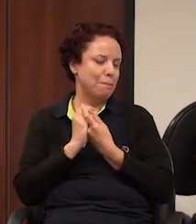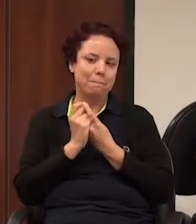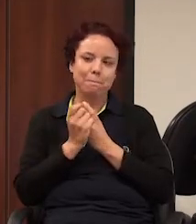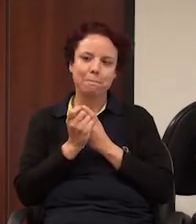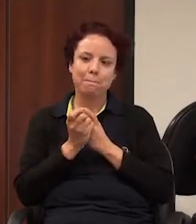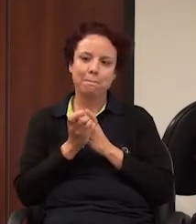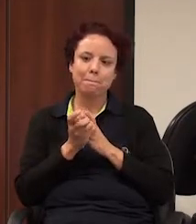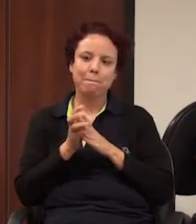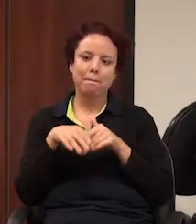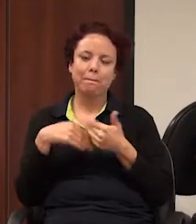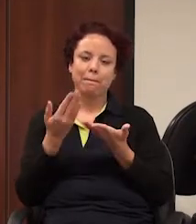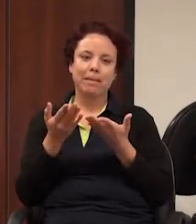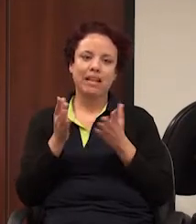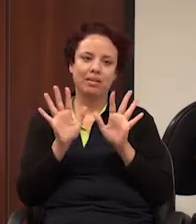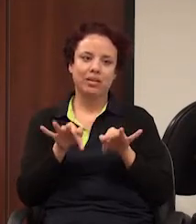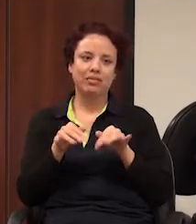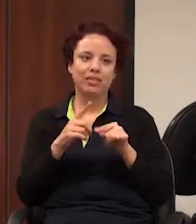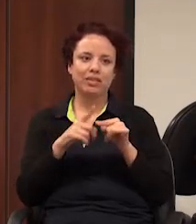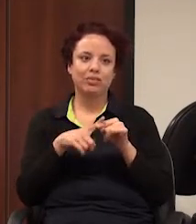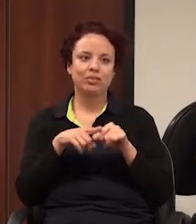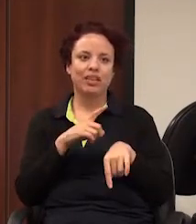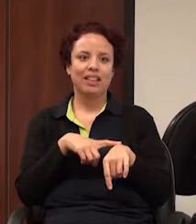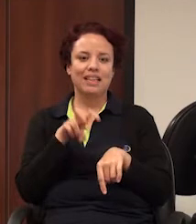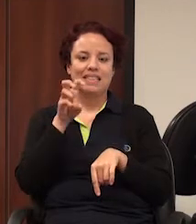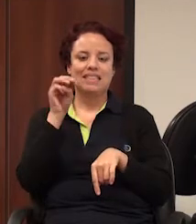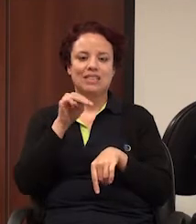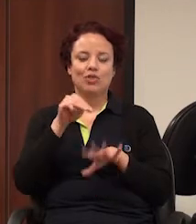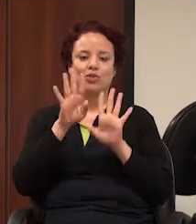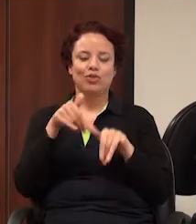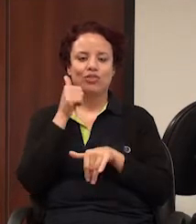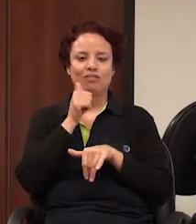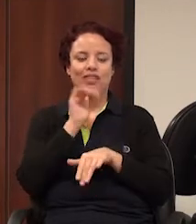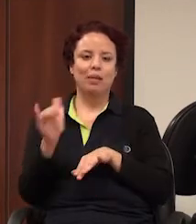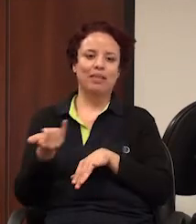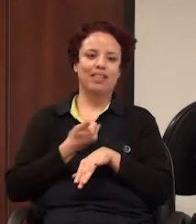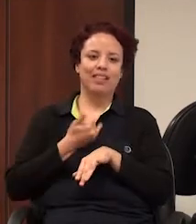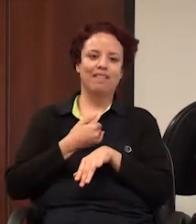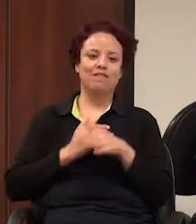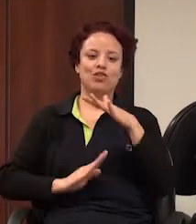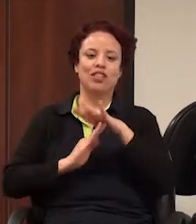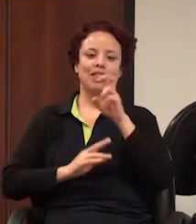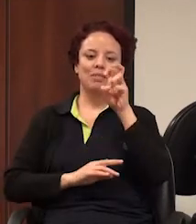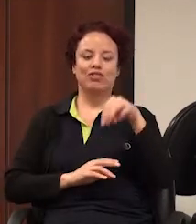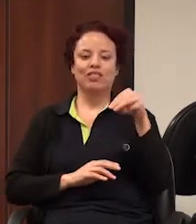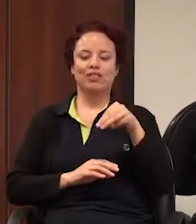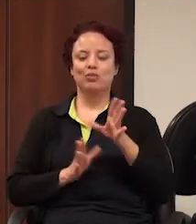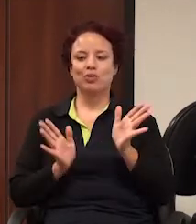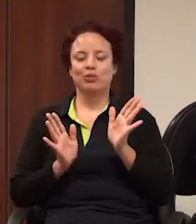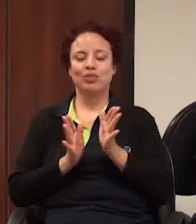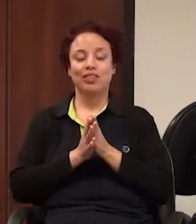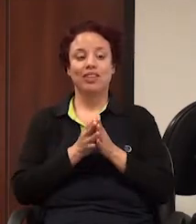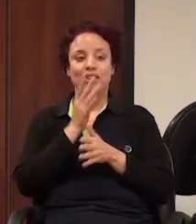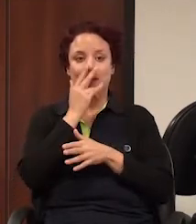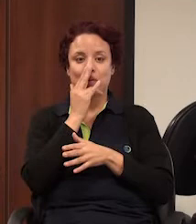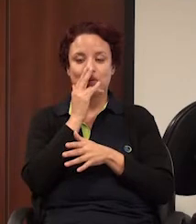E aí, gente, aqui para terminar, porque já faz 5 minutos que eu recebi o papel que só me faltavam 5 minutos, né, eu acho que